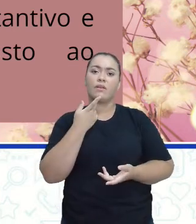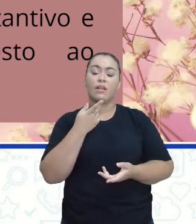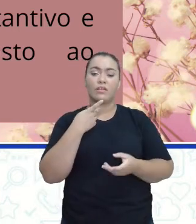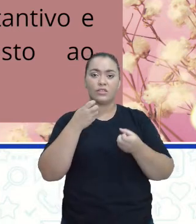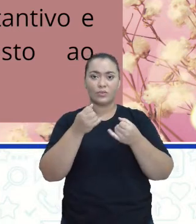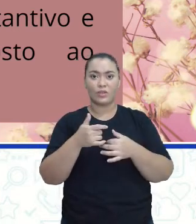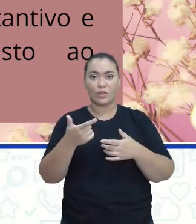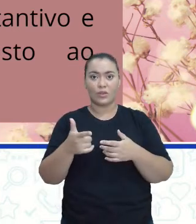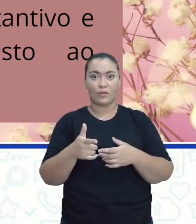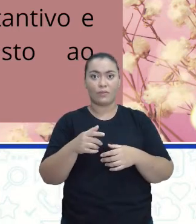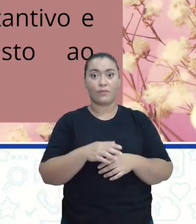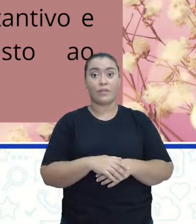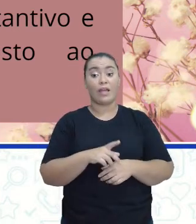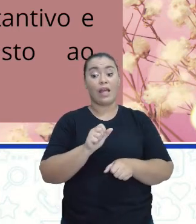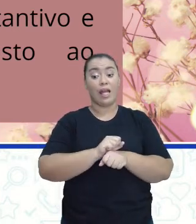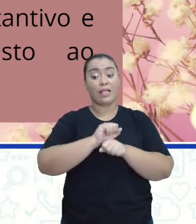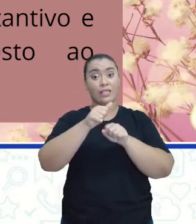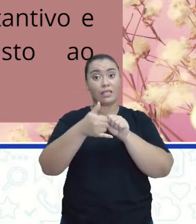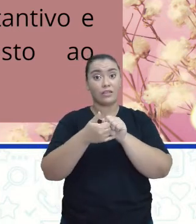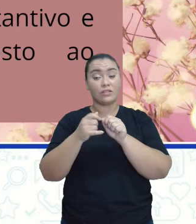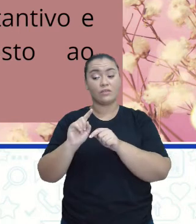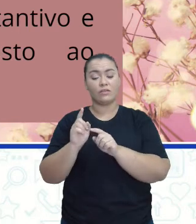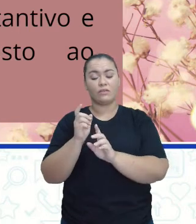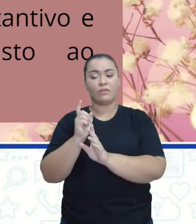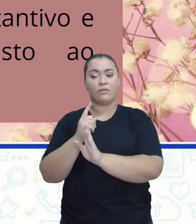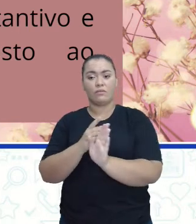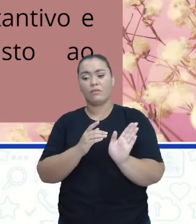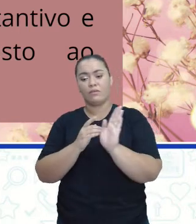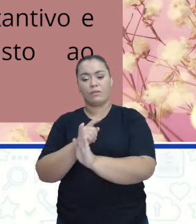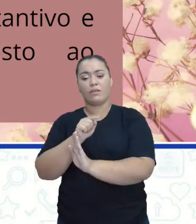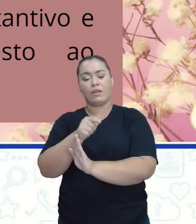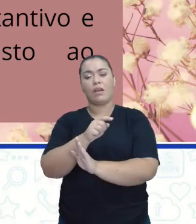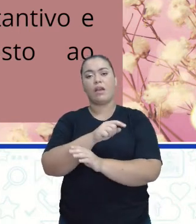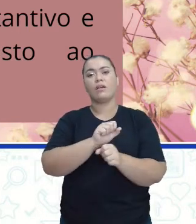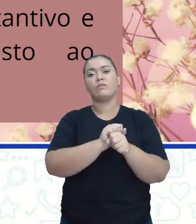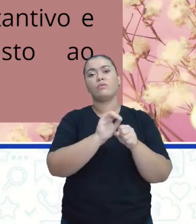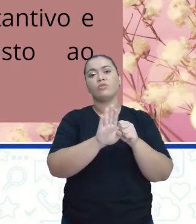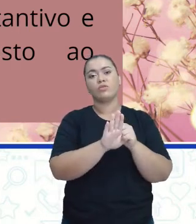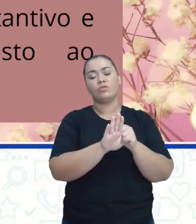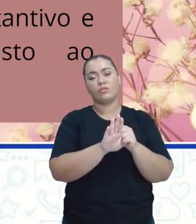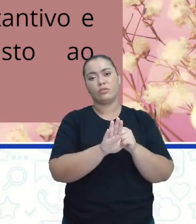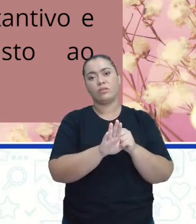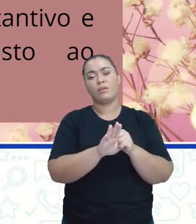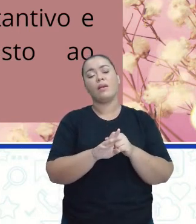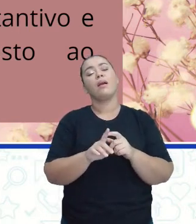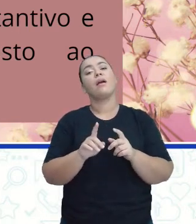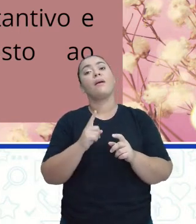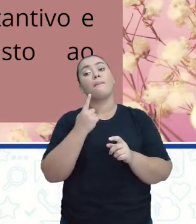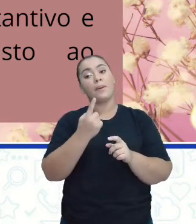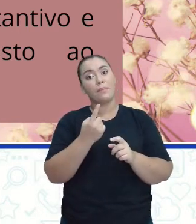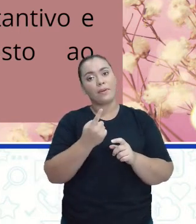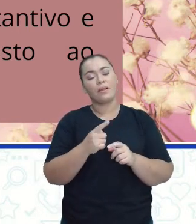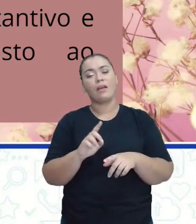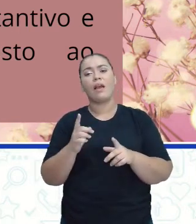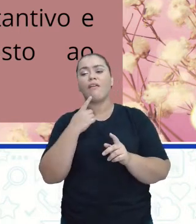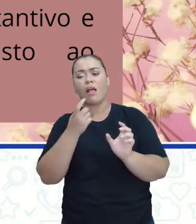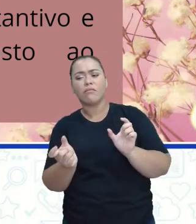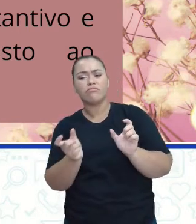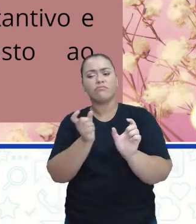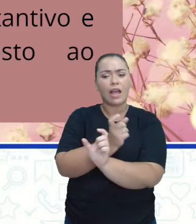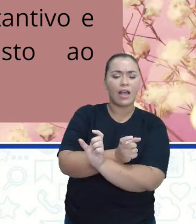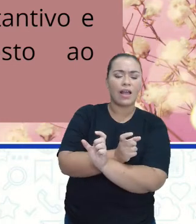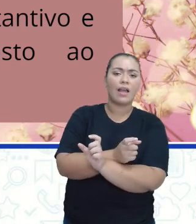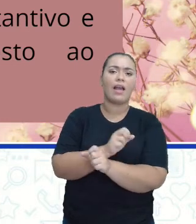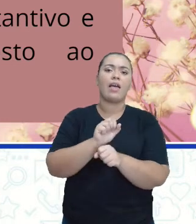o adjetivo, por regra, viria depois. Mas ele pode vir antes. E quando ele vem antes, há uma